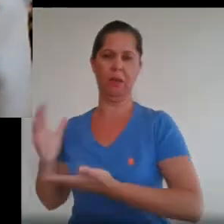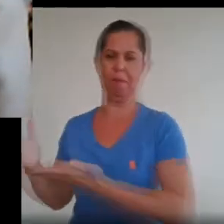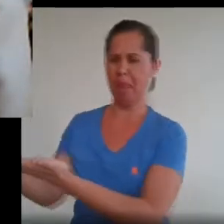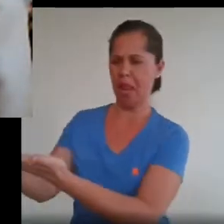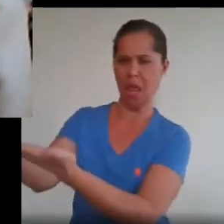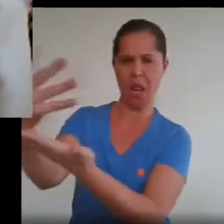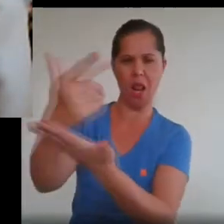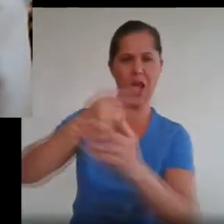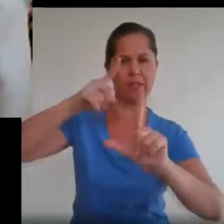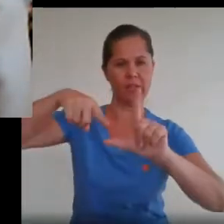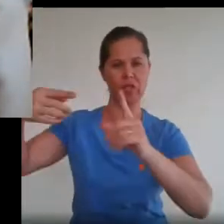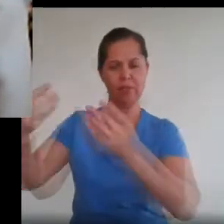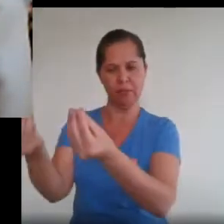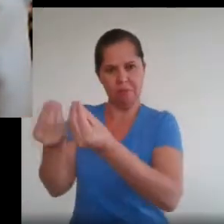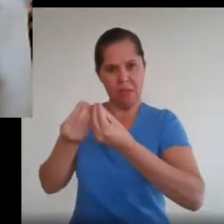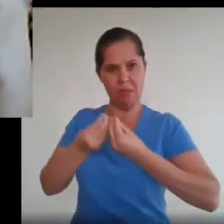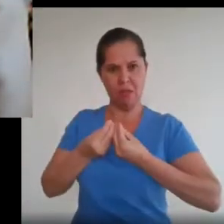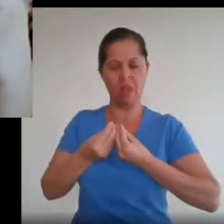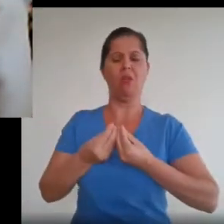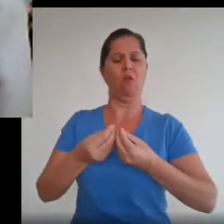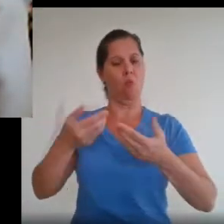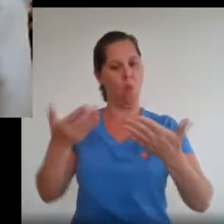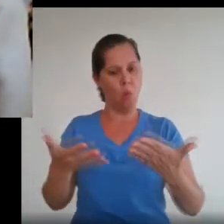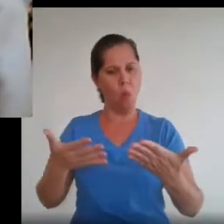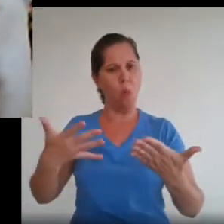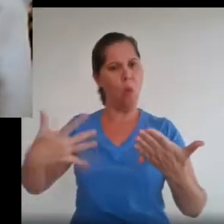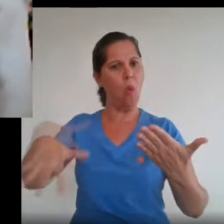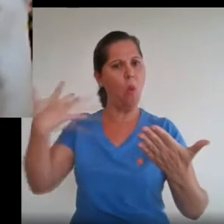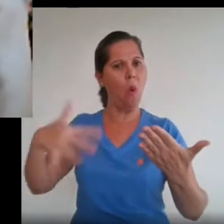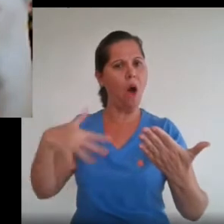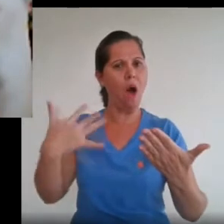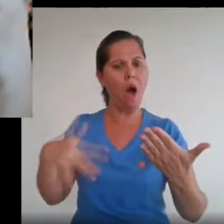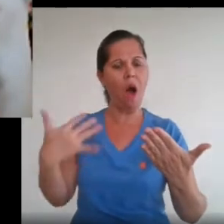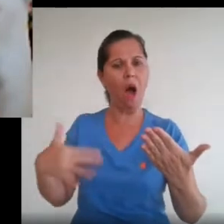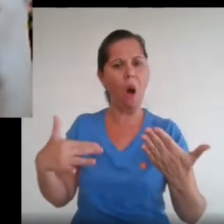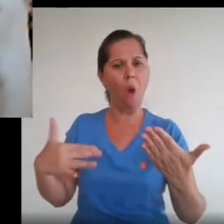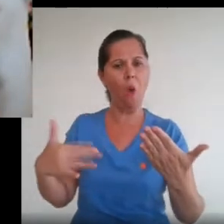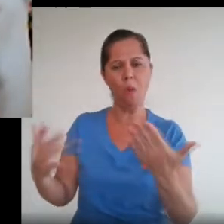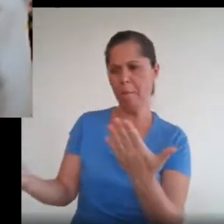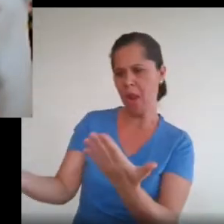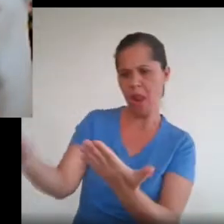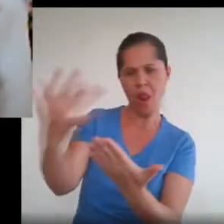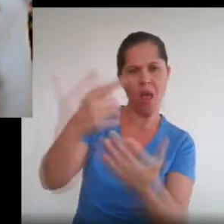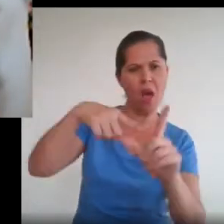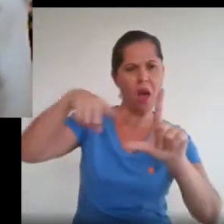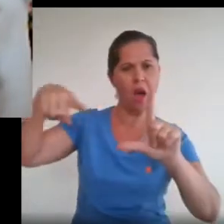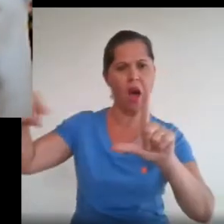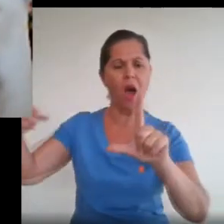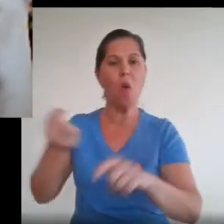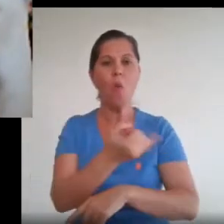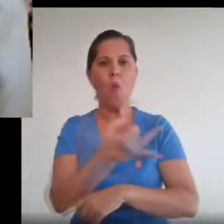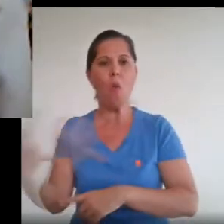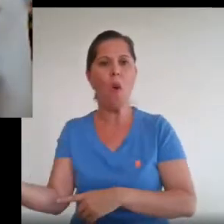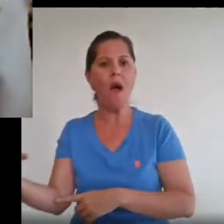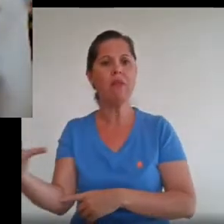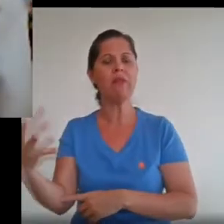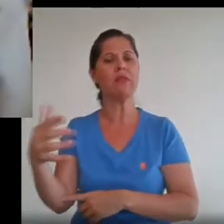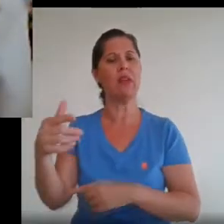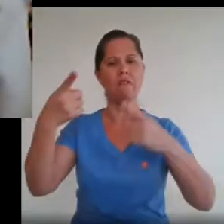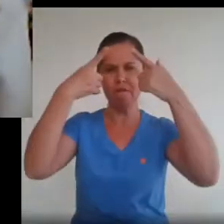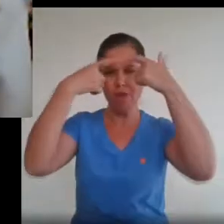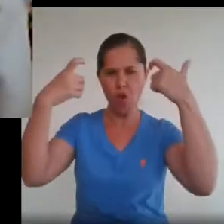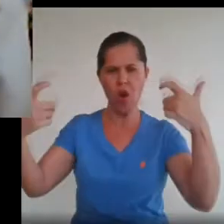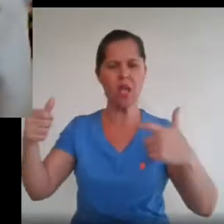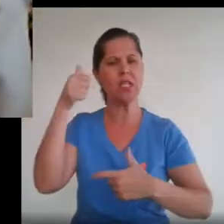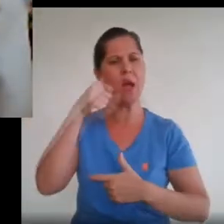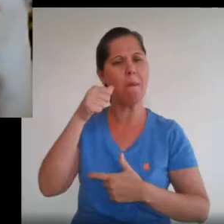passava. Então, assim, foi muita discussão para a gente levantar todos os dados estatísticos de quanto que de violência